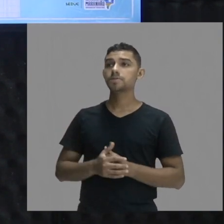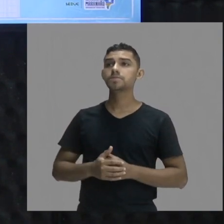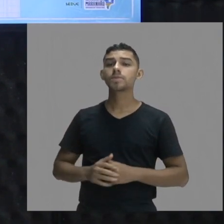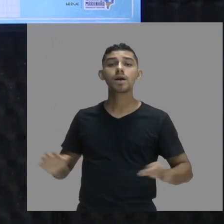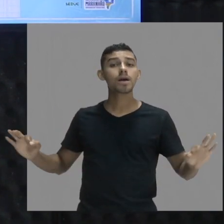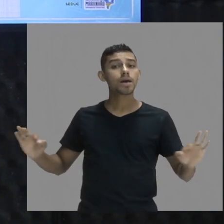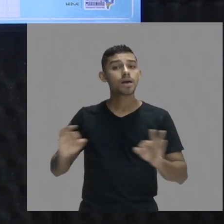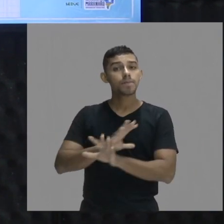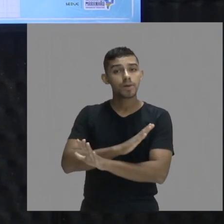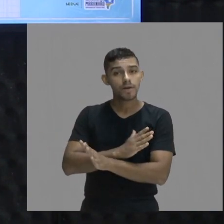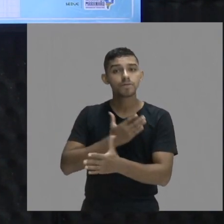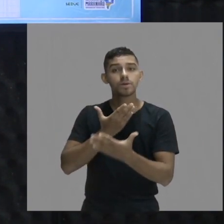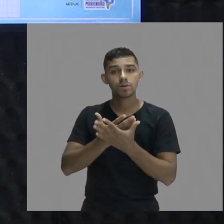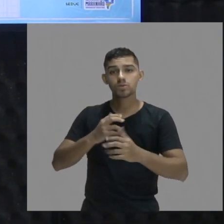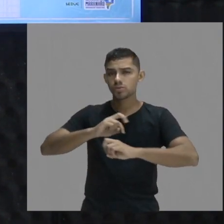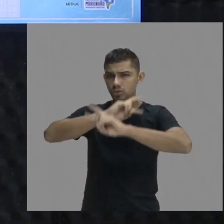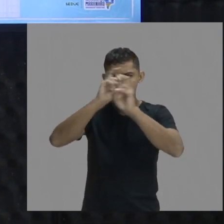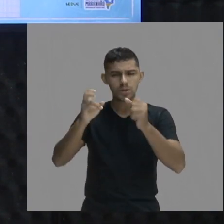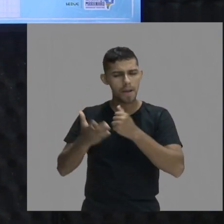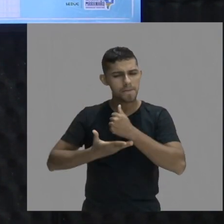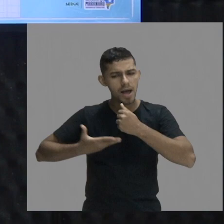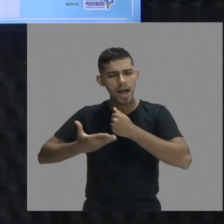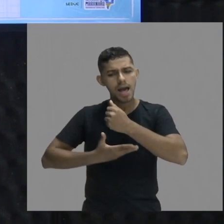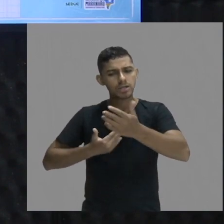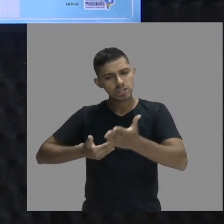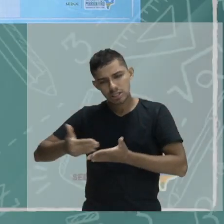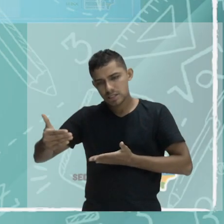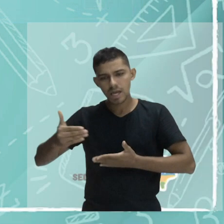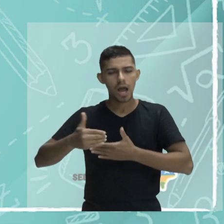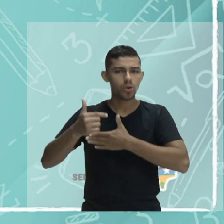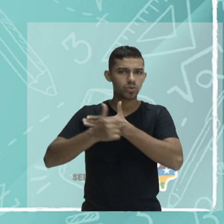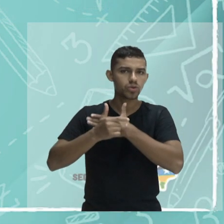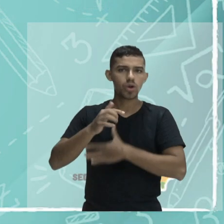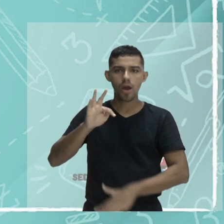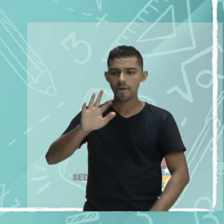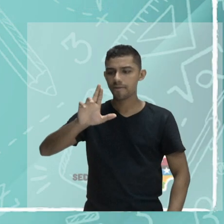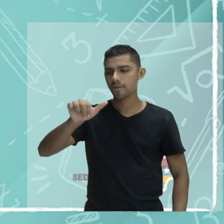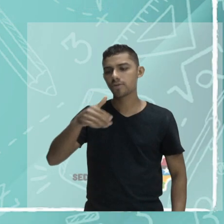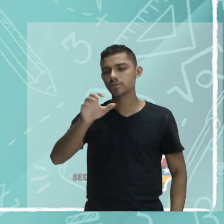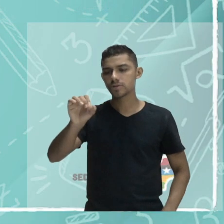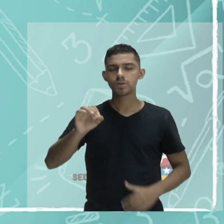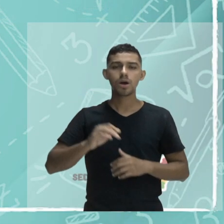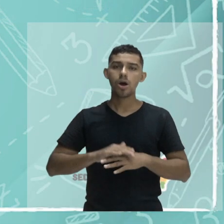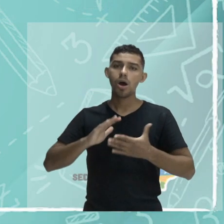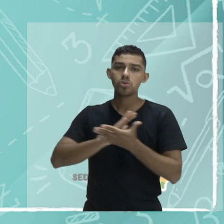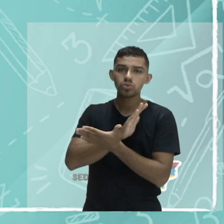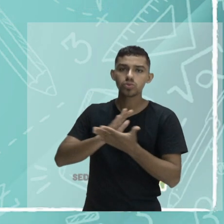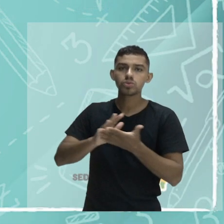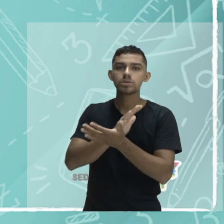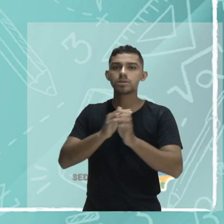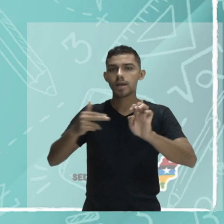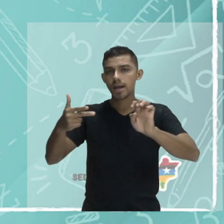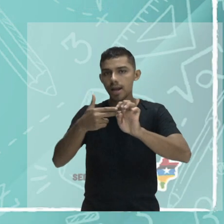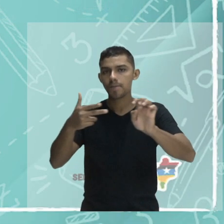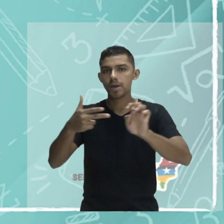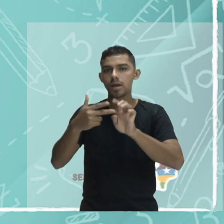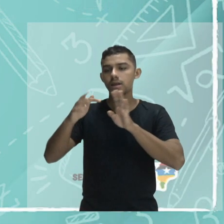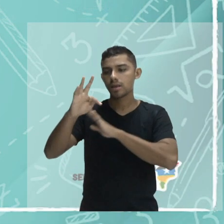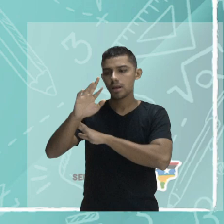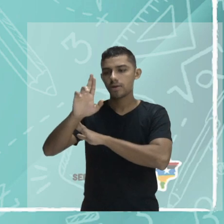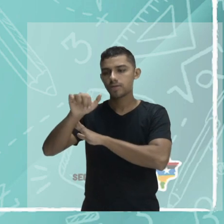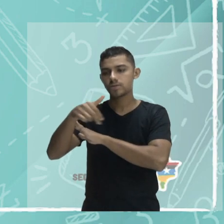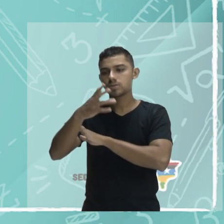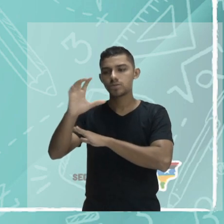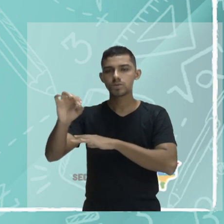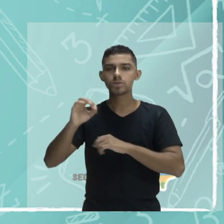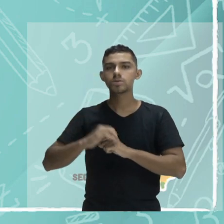para finalizar nosso assunto básico inicial de função, alguns elementos da função, né? É importante a gente